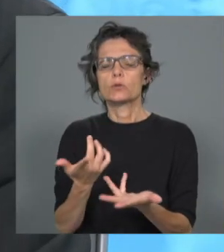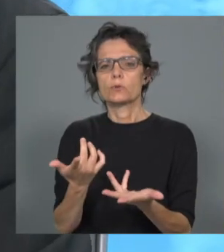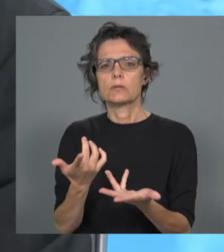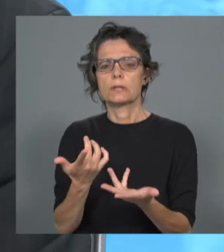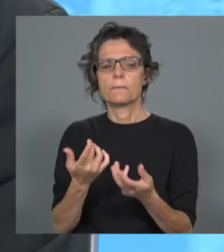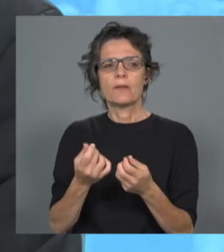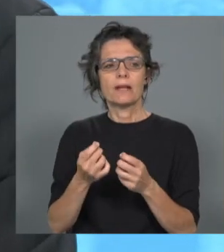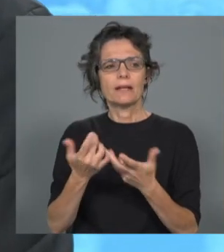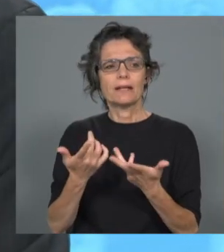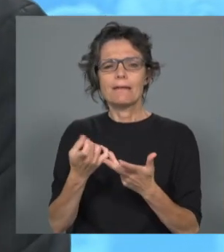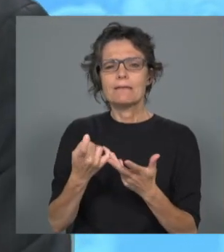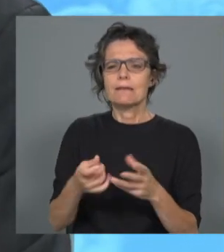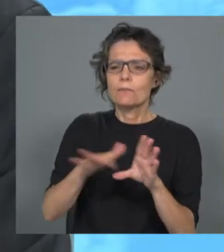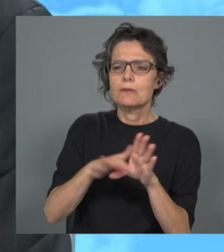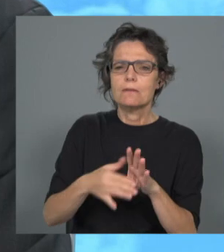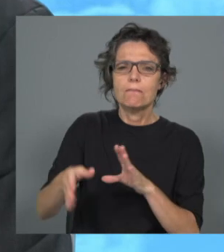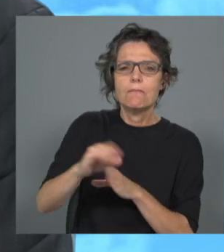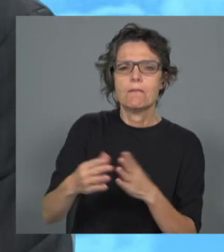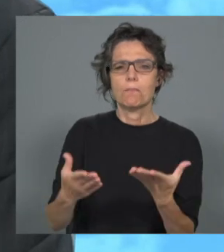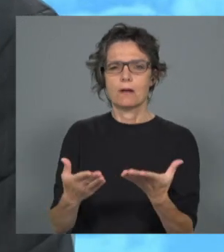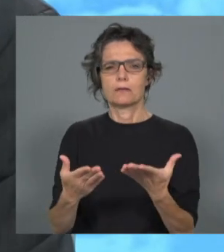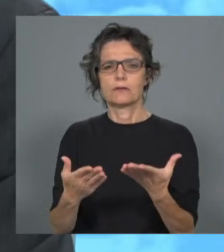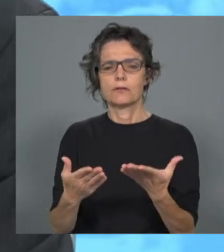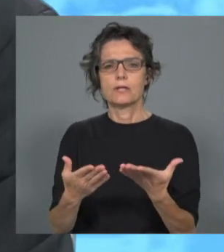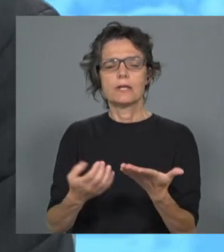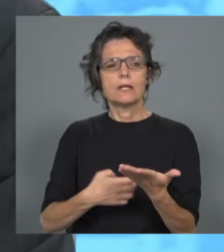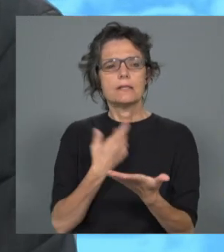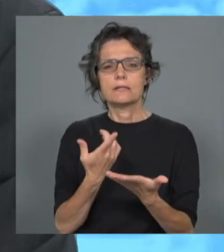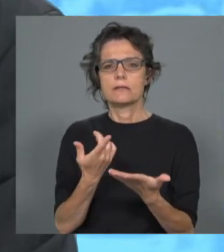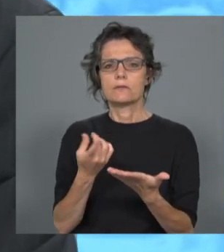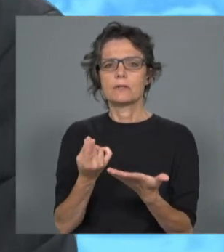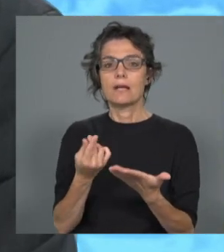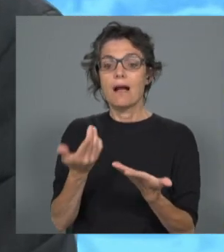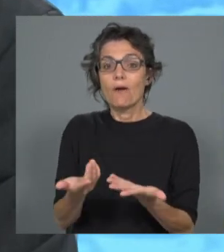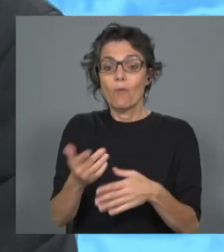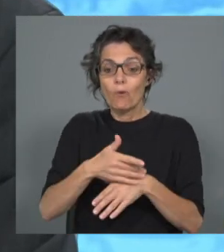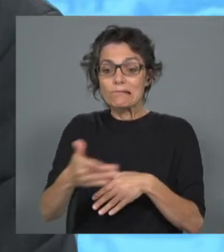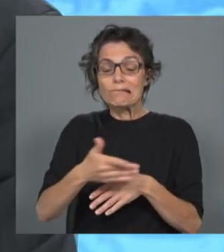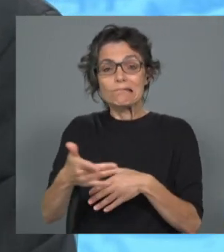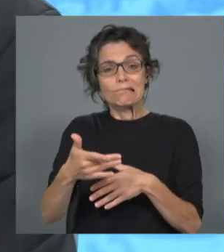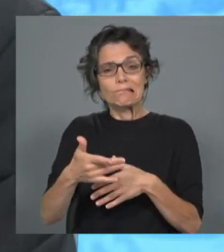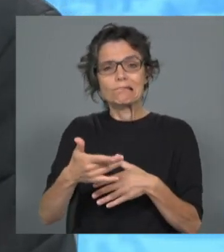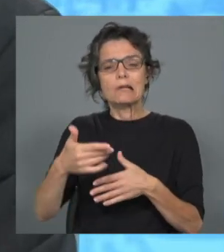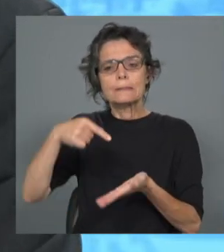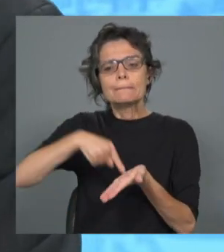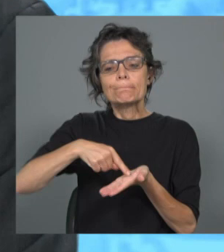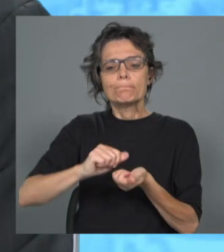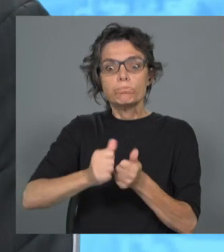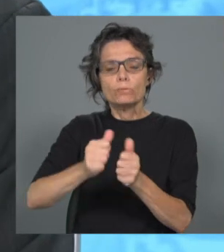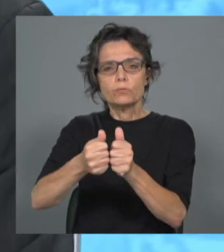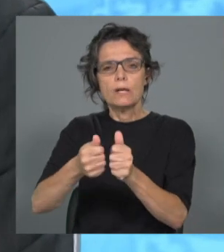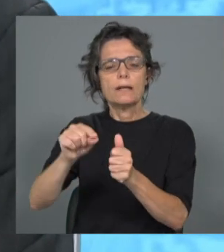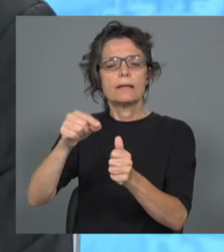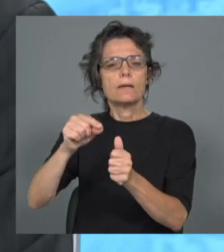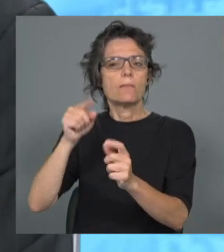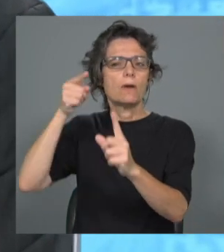participam e estão empenhadas sentem que estamos num período de mudança e de grande esperança nessa